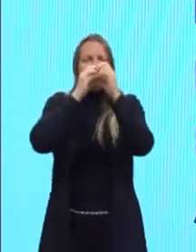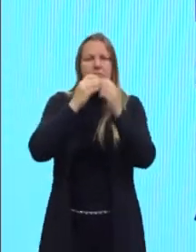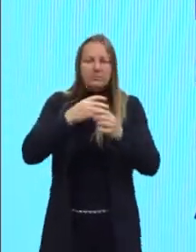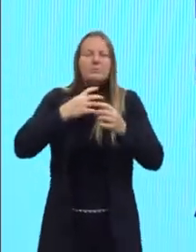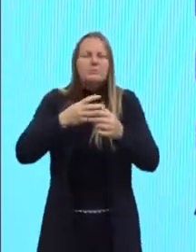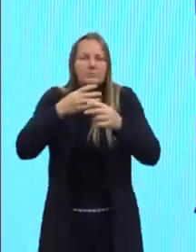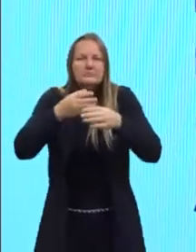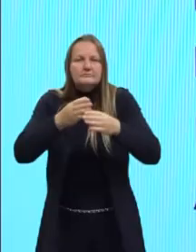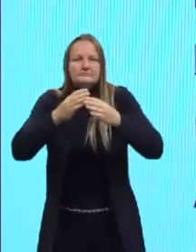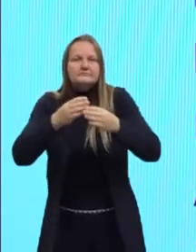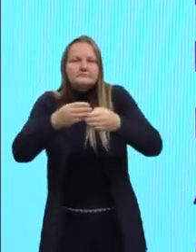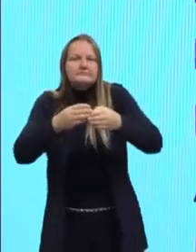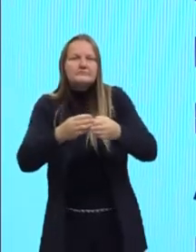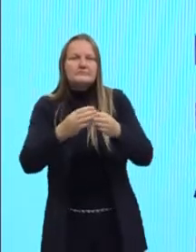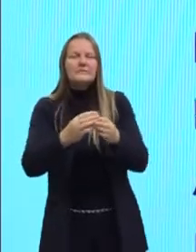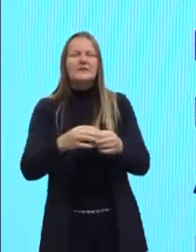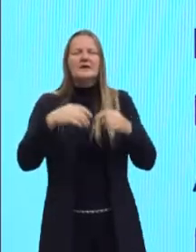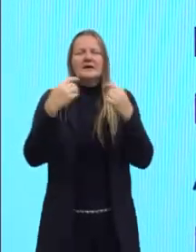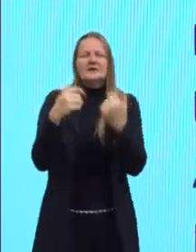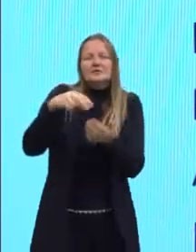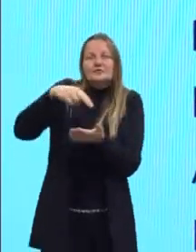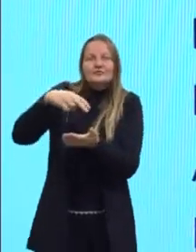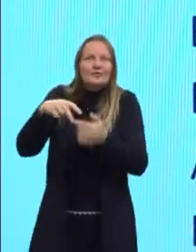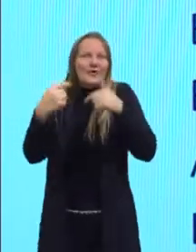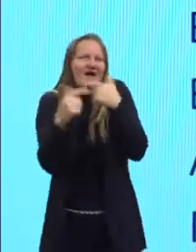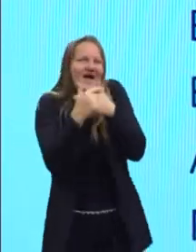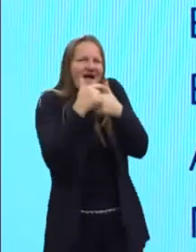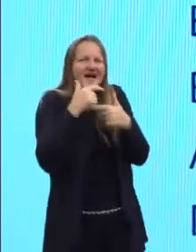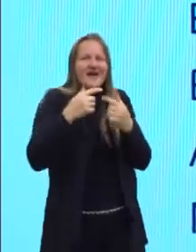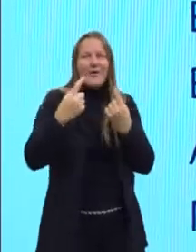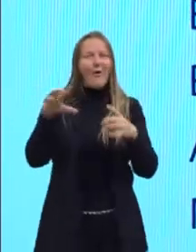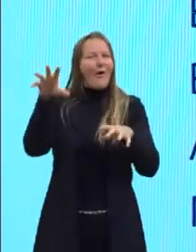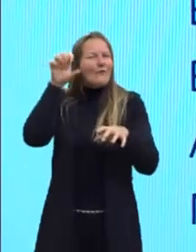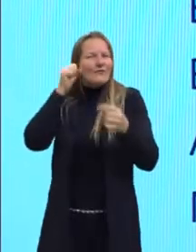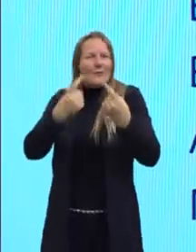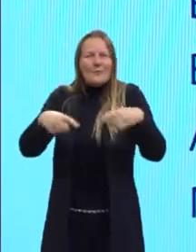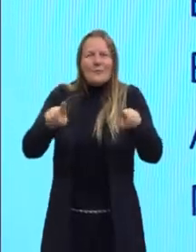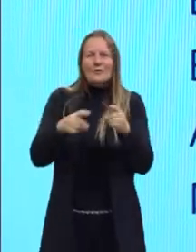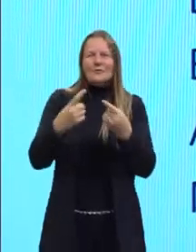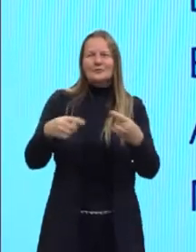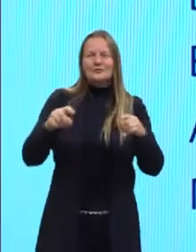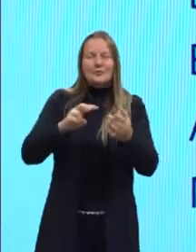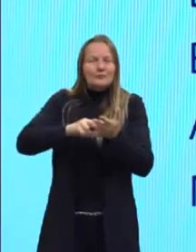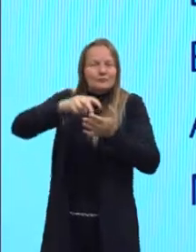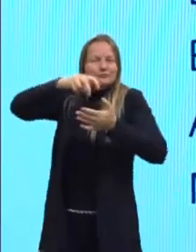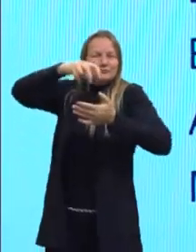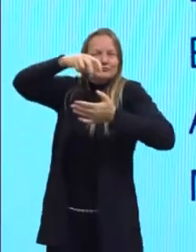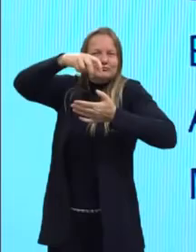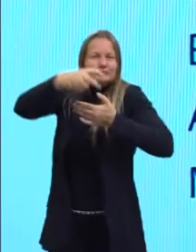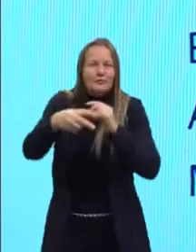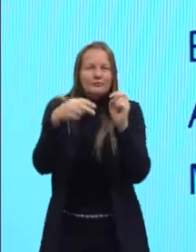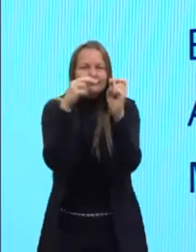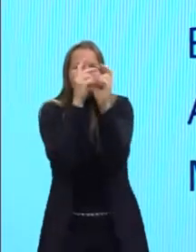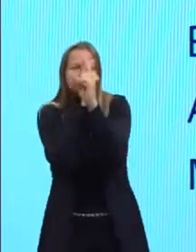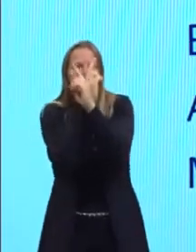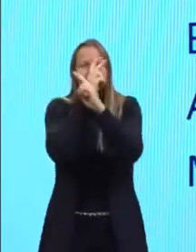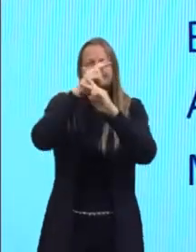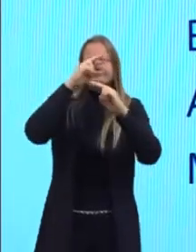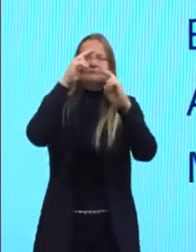dançou e gargalhou como se ouvisse música e tropeçou no céu como se fosse um bêbado